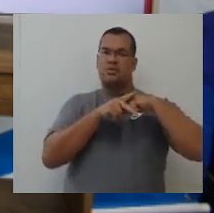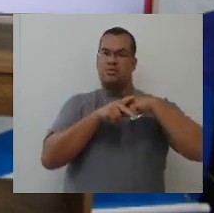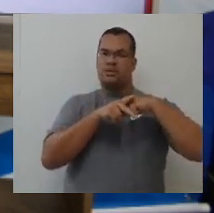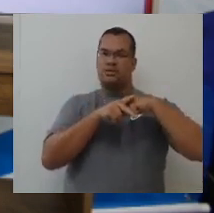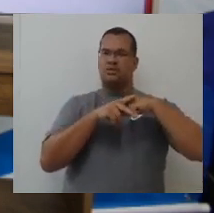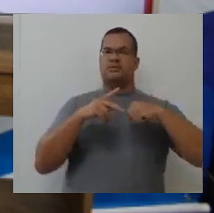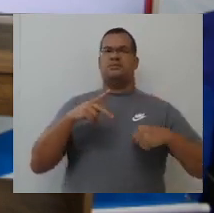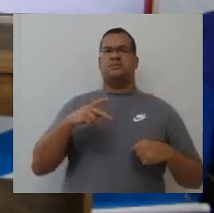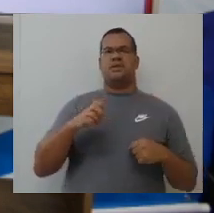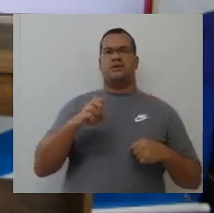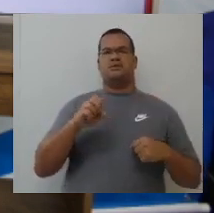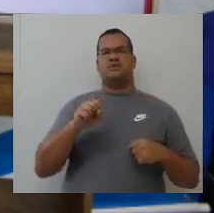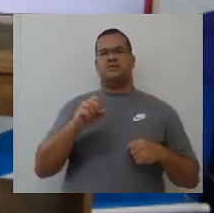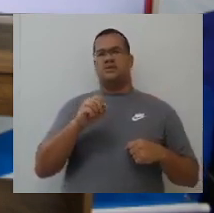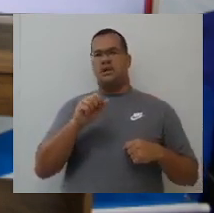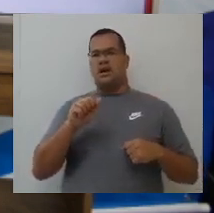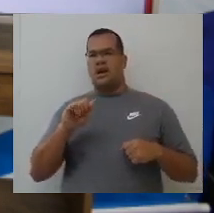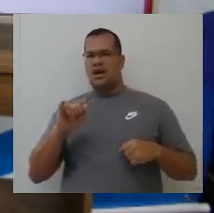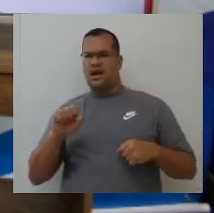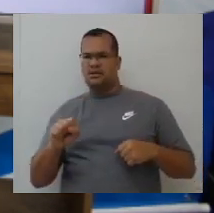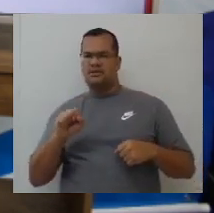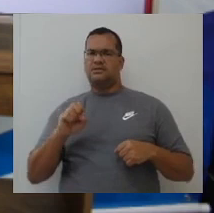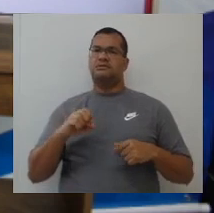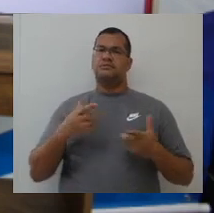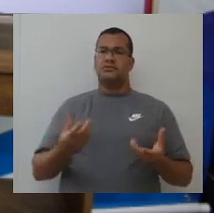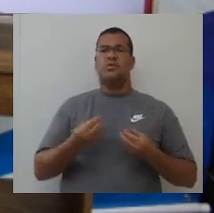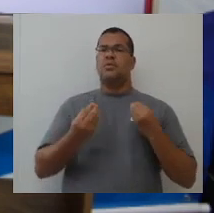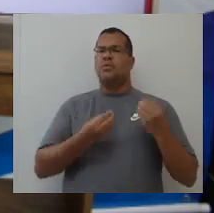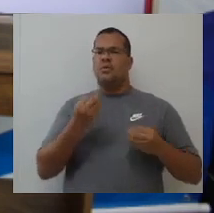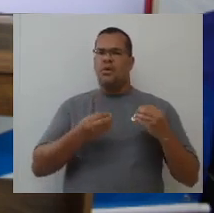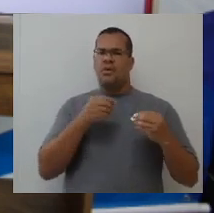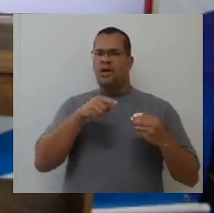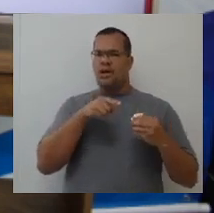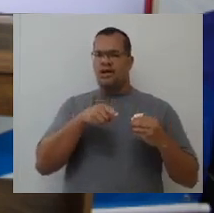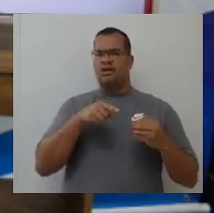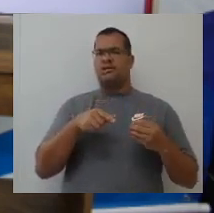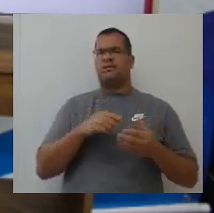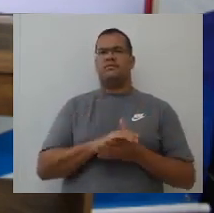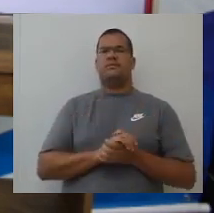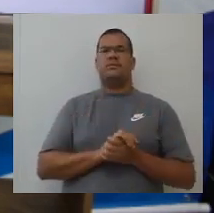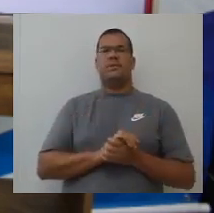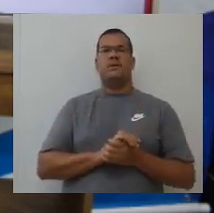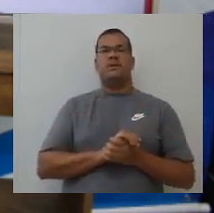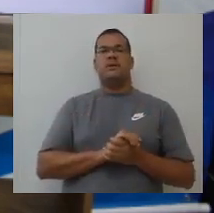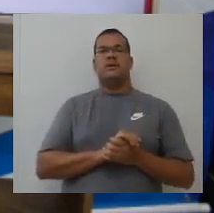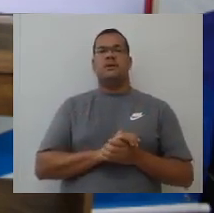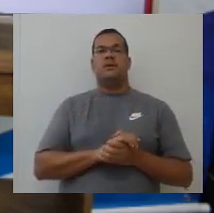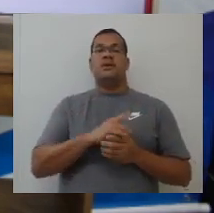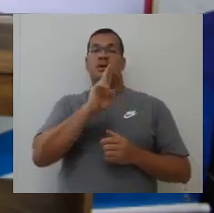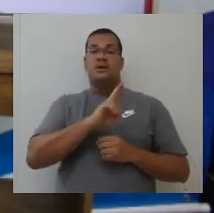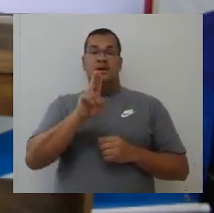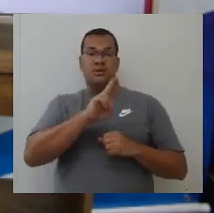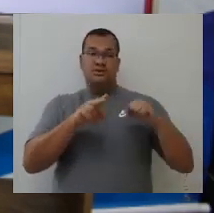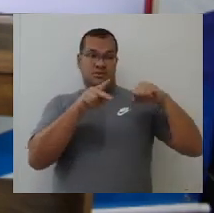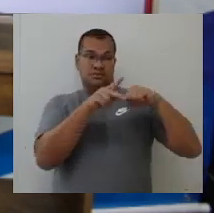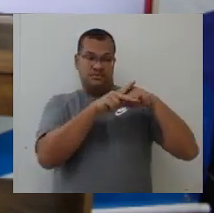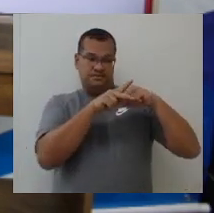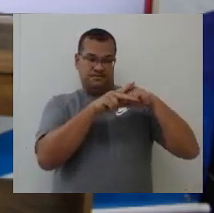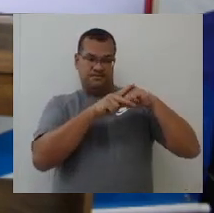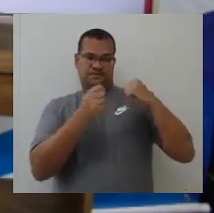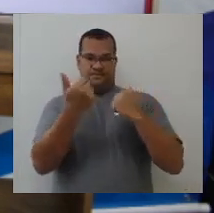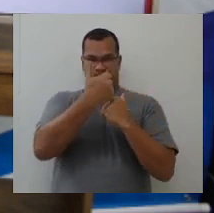ou pronome sujeito. Qual a função de um pronome pessoal? Eu utilizo pronomes pessoais para substituir o